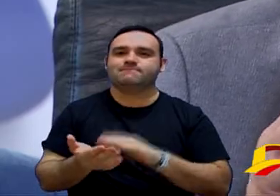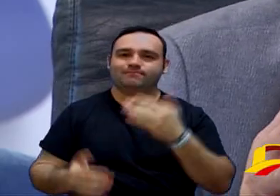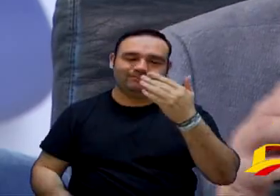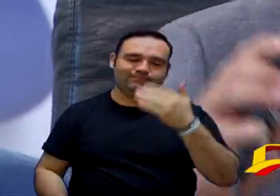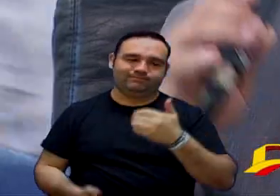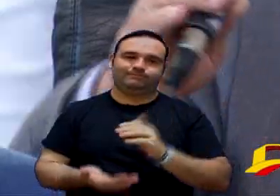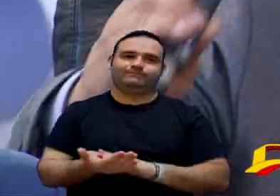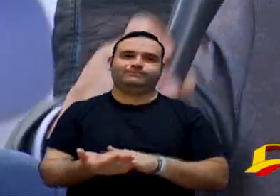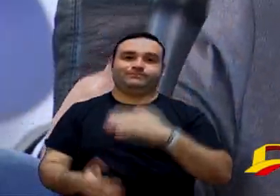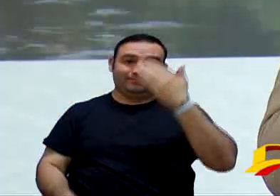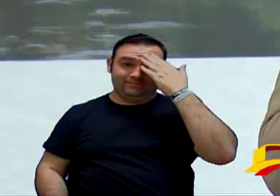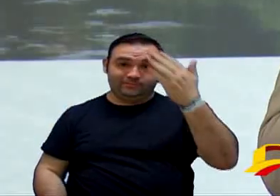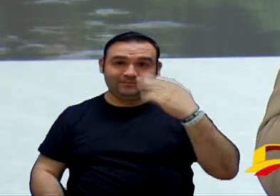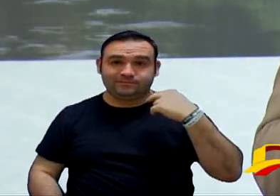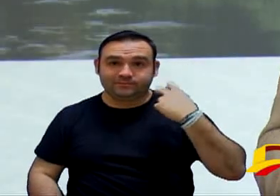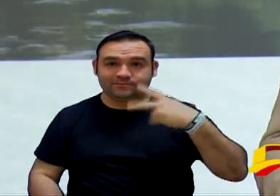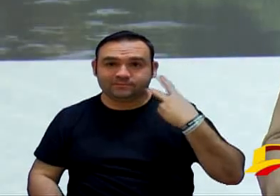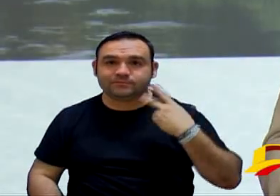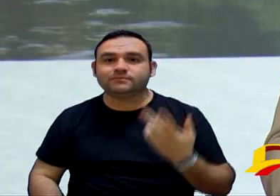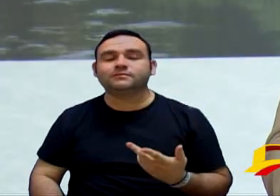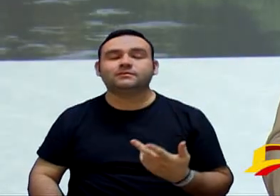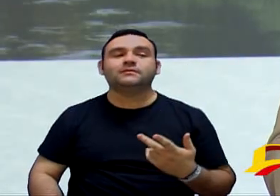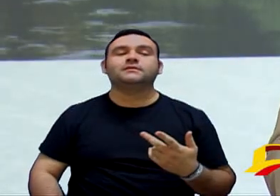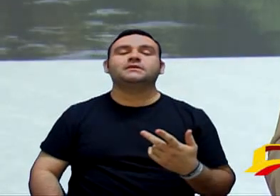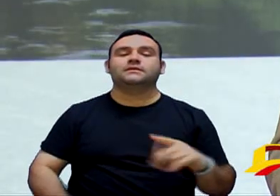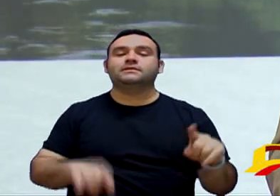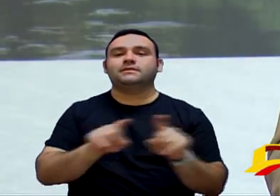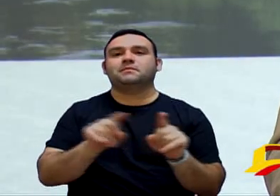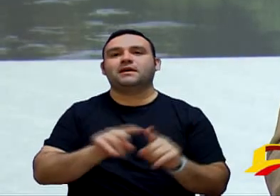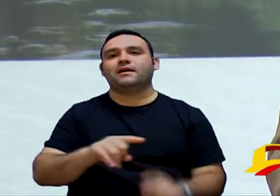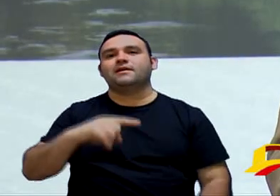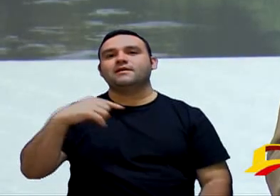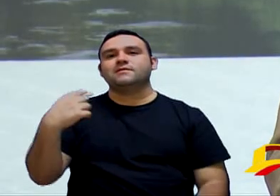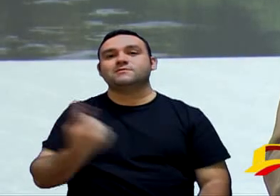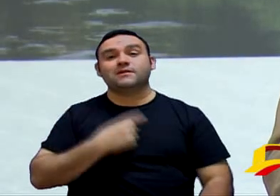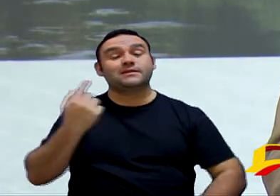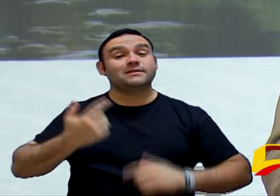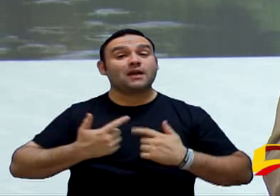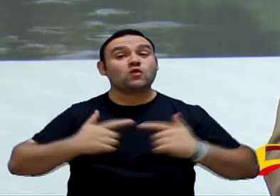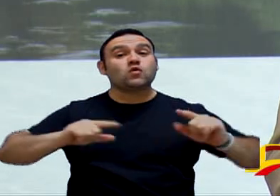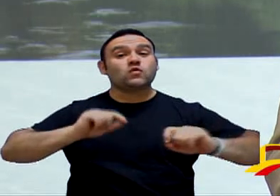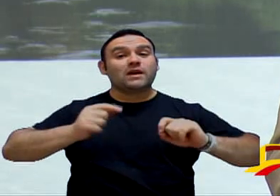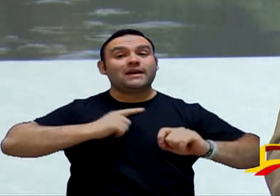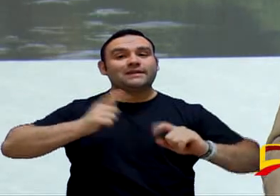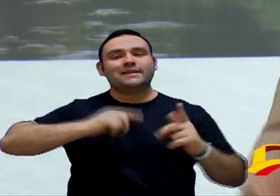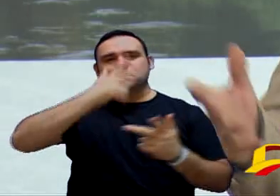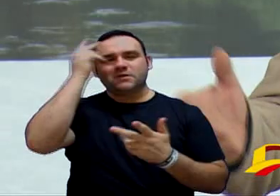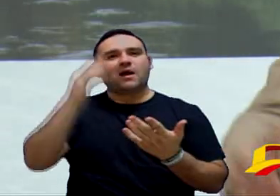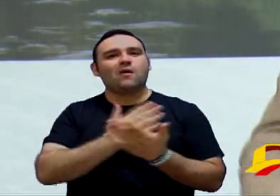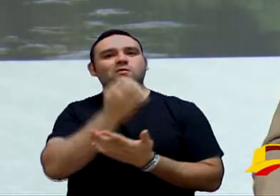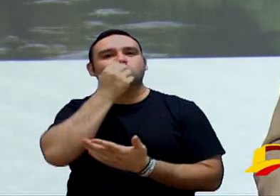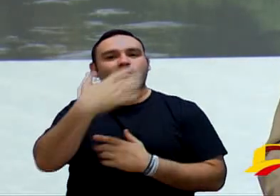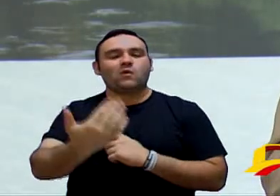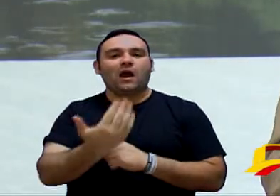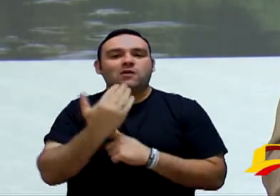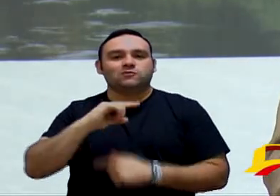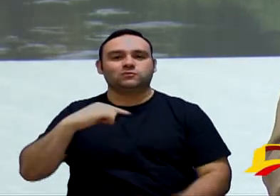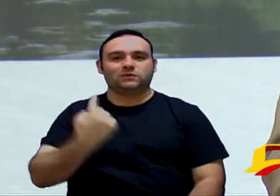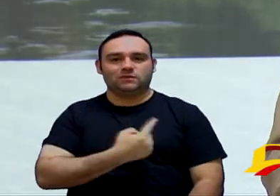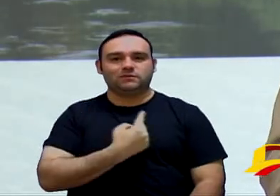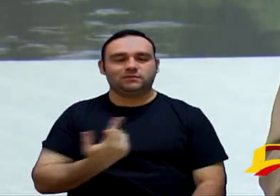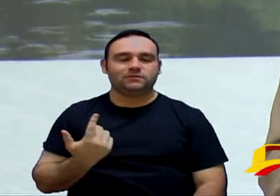Rodrigo parabéns Obrigado Vereador é falso e a gente sorte que a gente ainda encontrar umas boas que ajuda esse